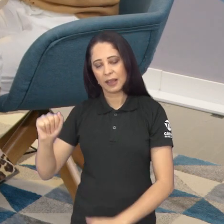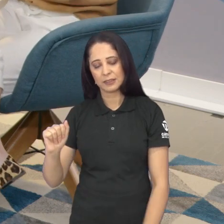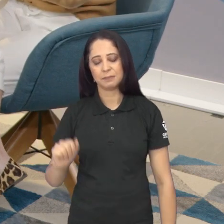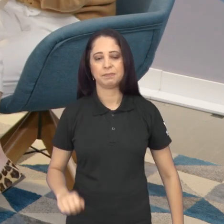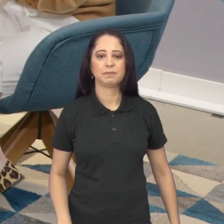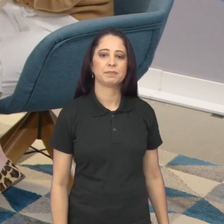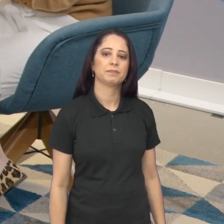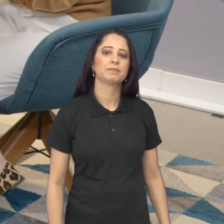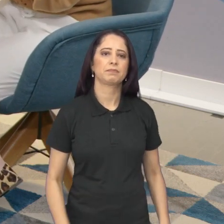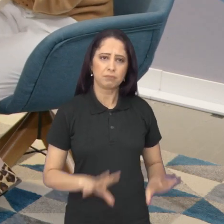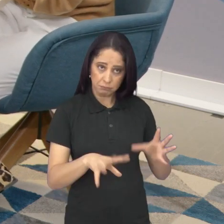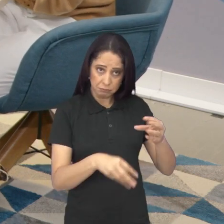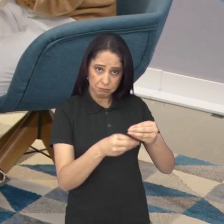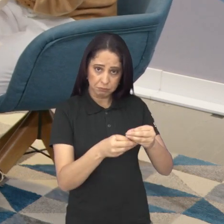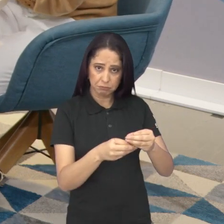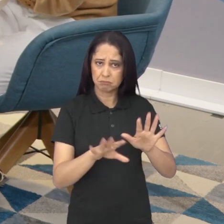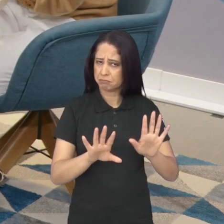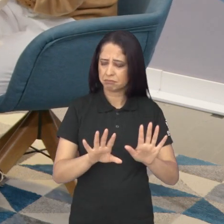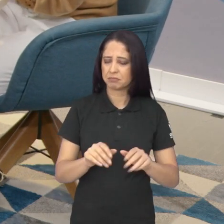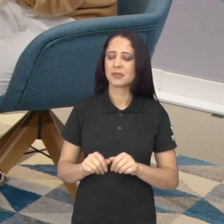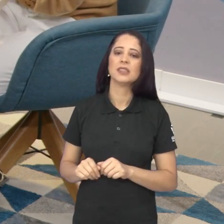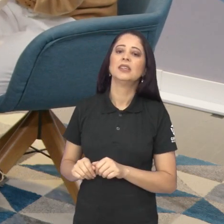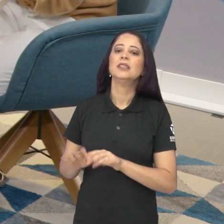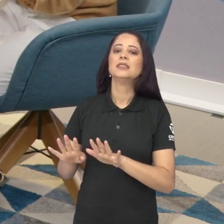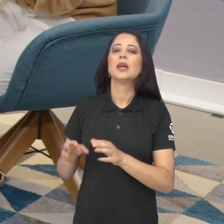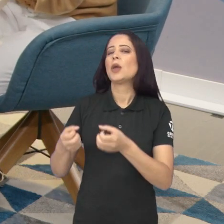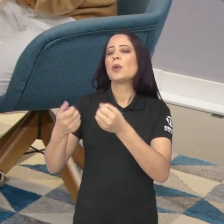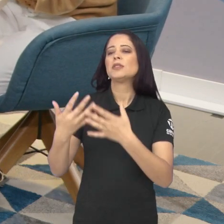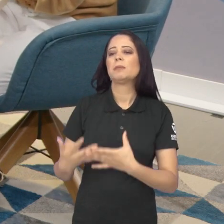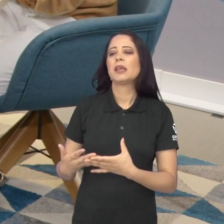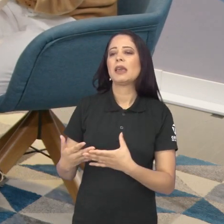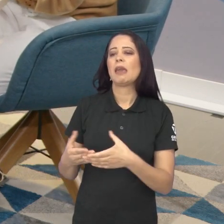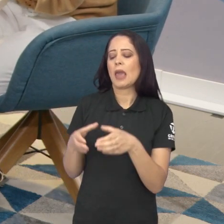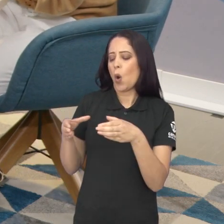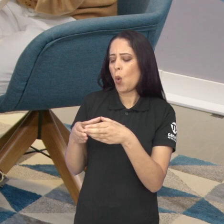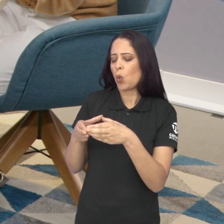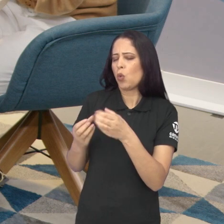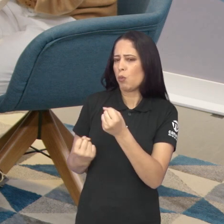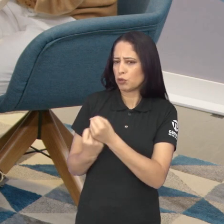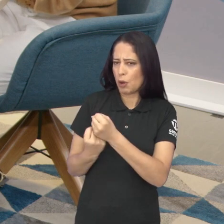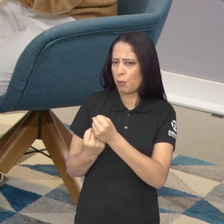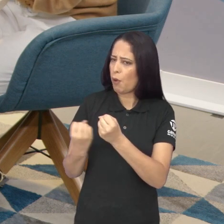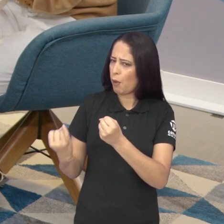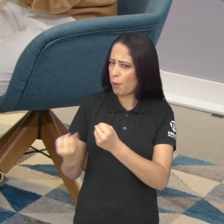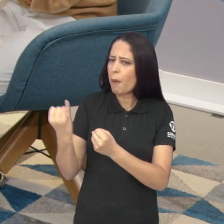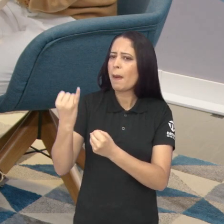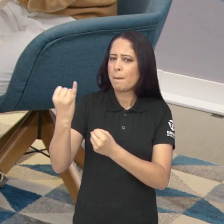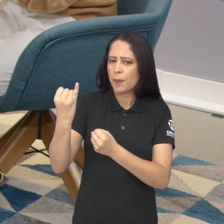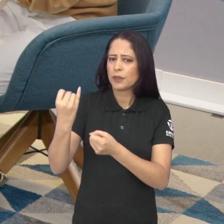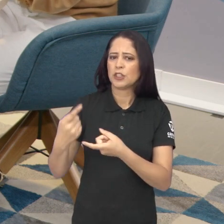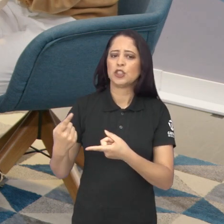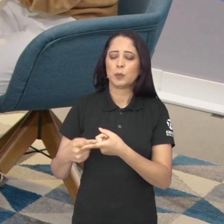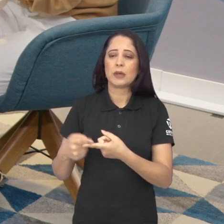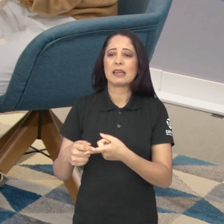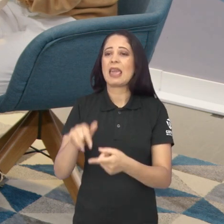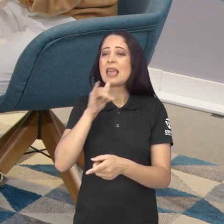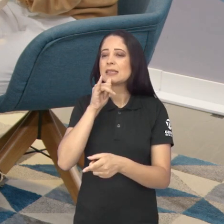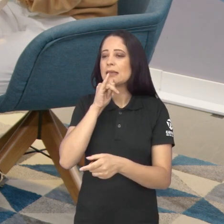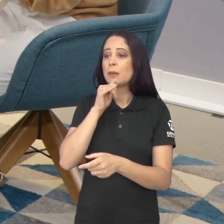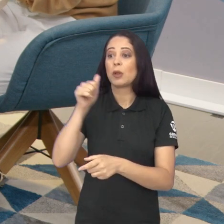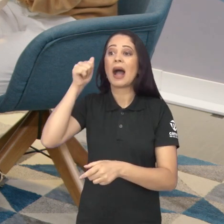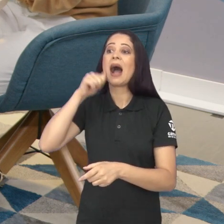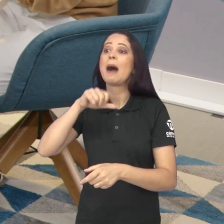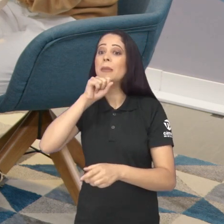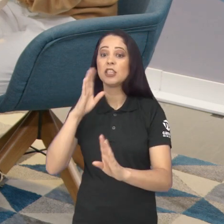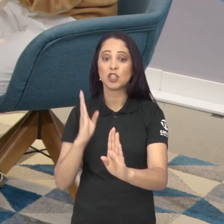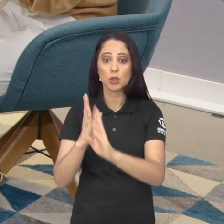não sei. Eu falei na introdução sobre rede de apoio, né? Isso é muito importante, porque quando tem o